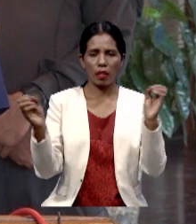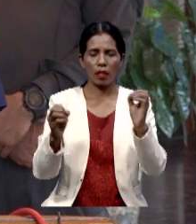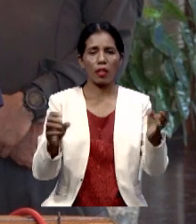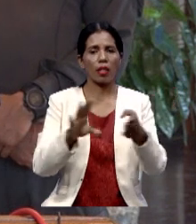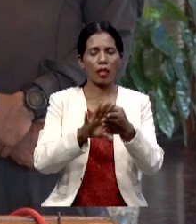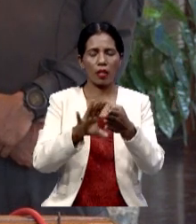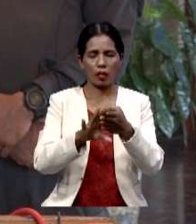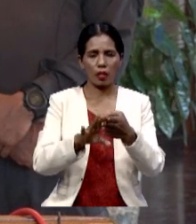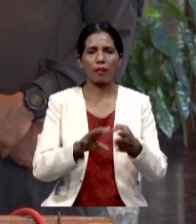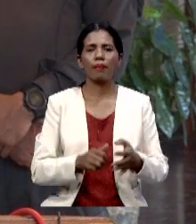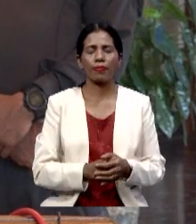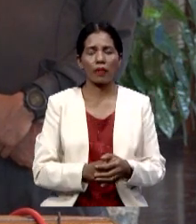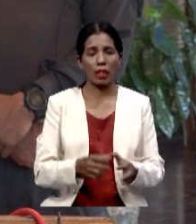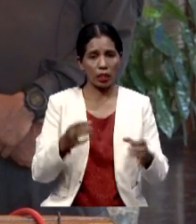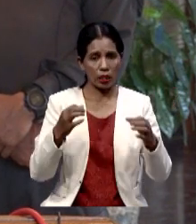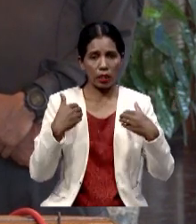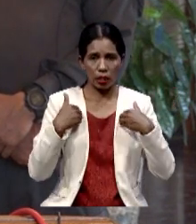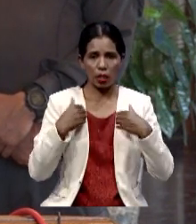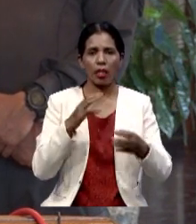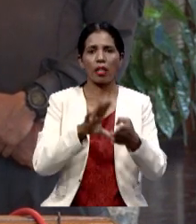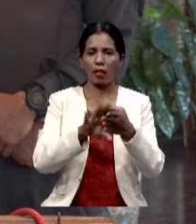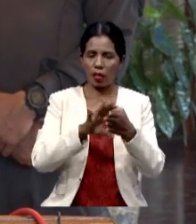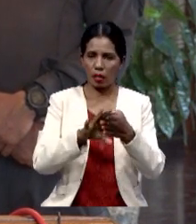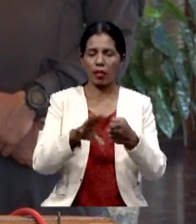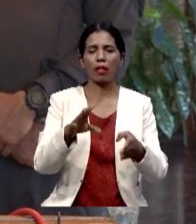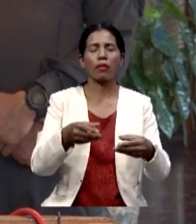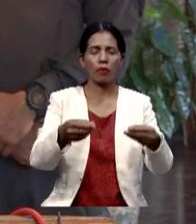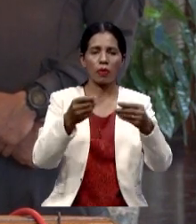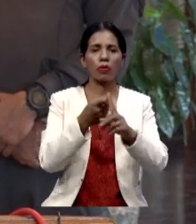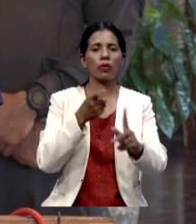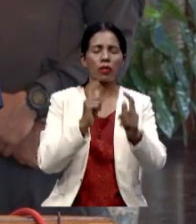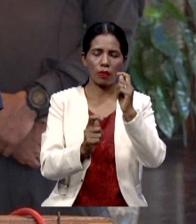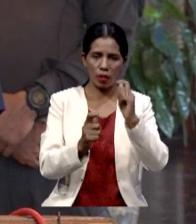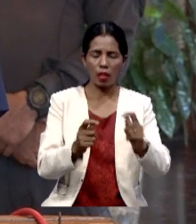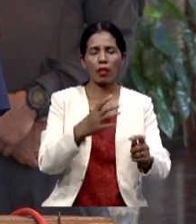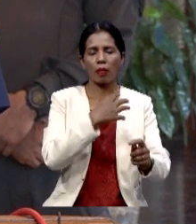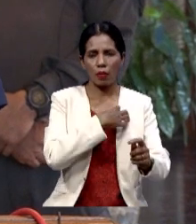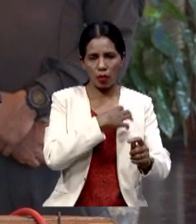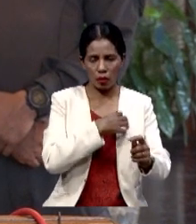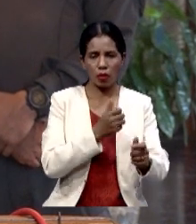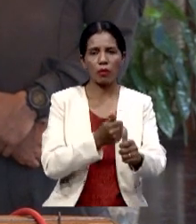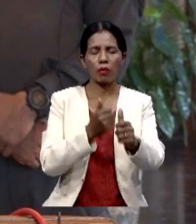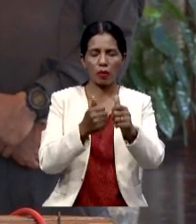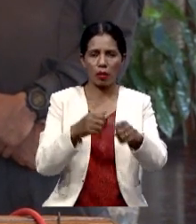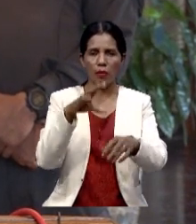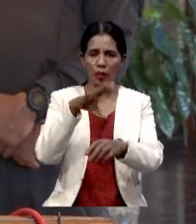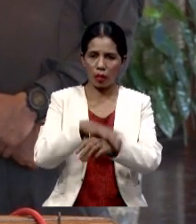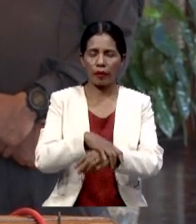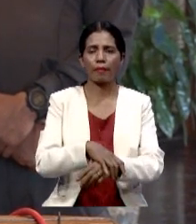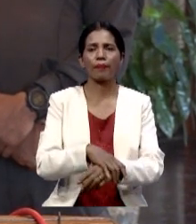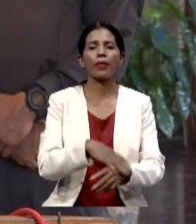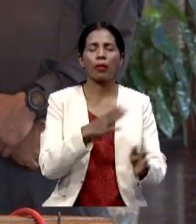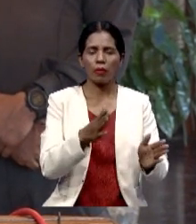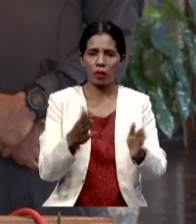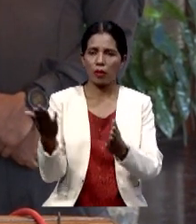rumah tam ia mandaru detensaun polisi tengke ezekuta peraturane kumpri dane oi lur ba proses lur